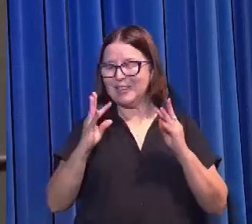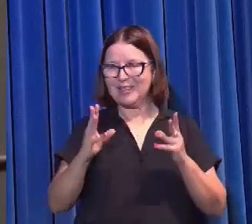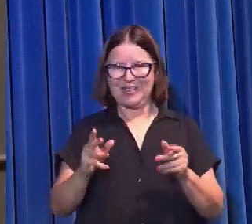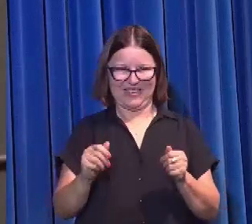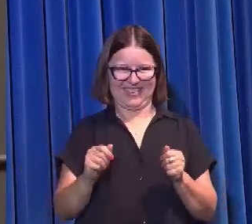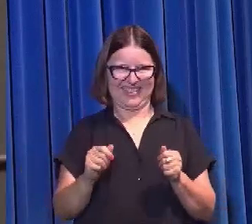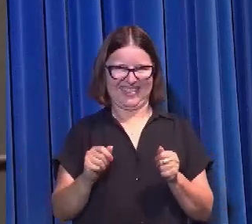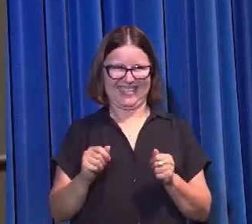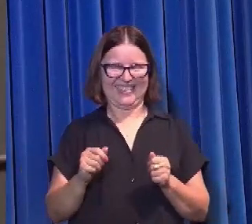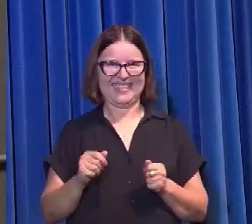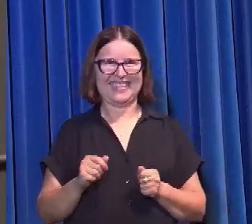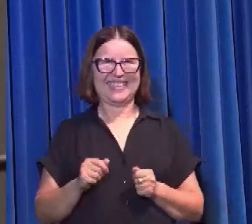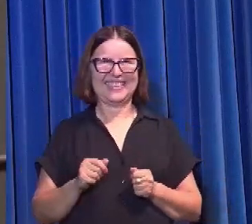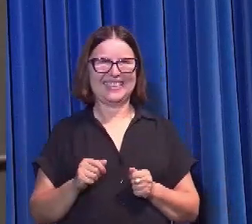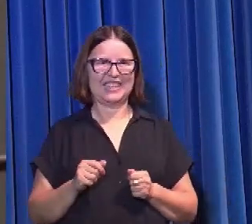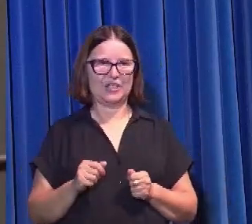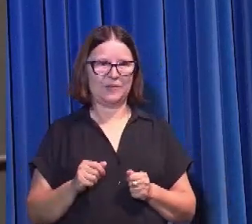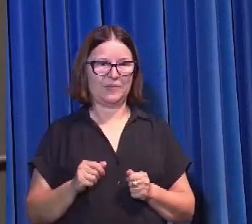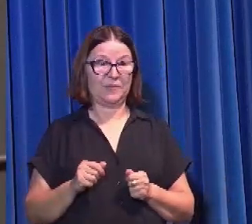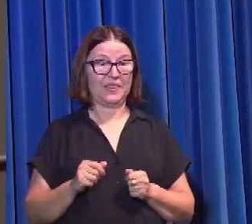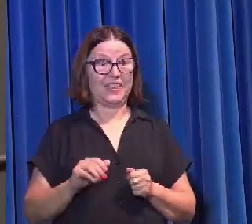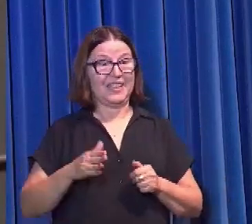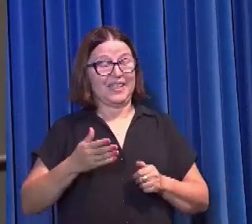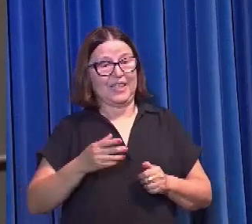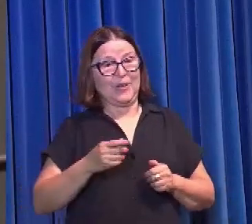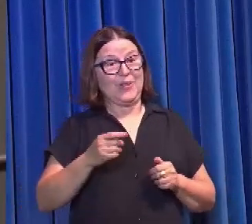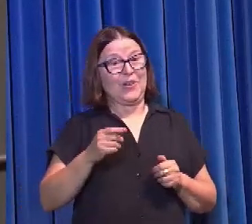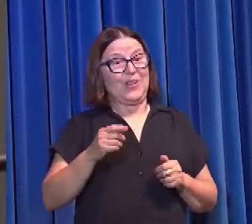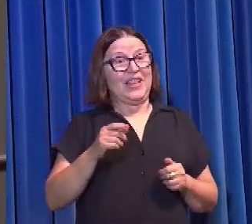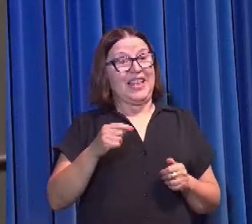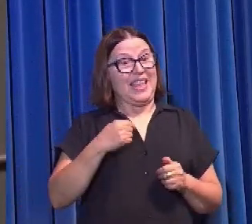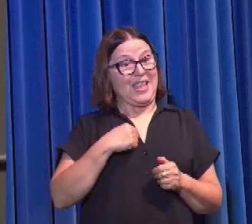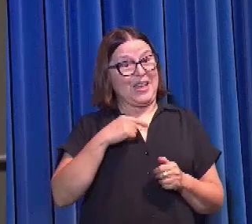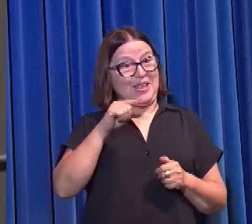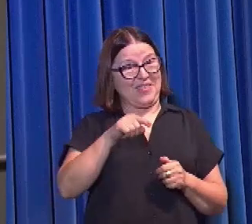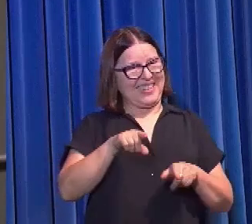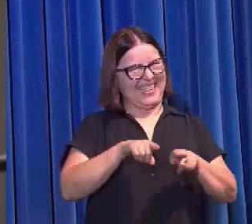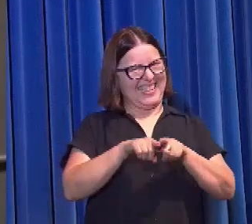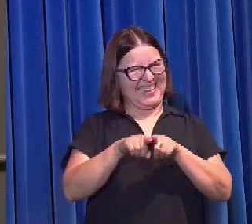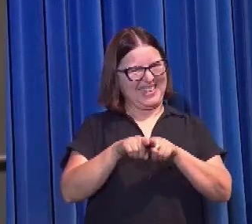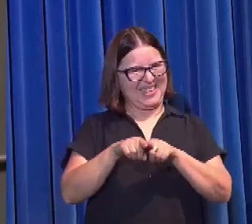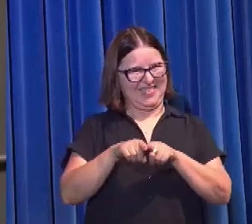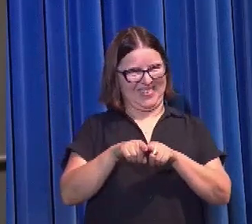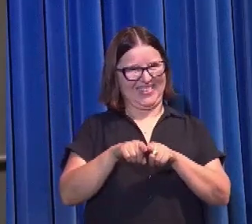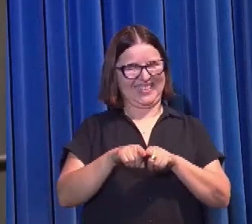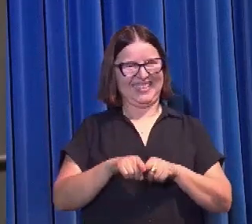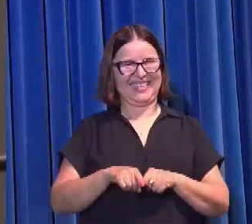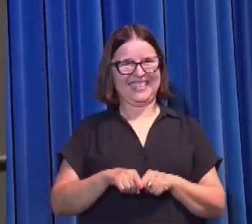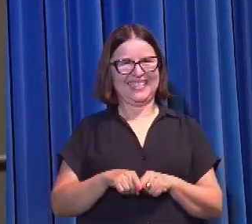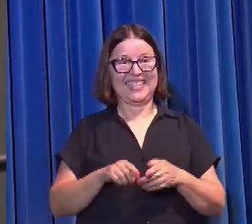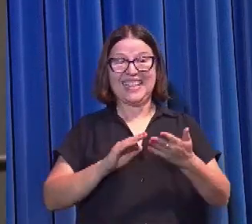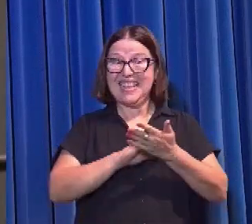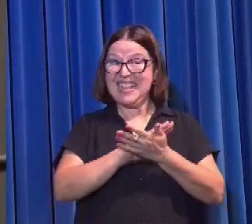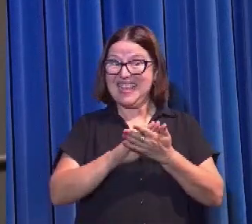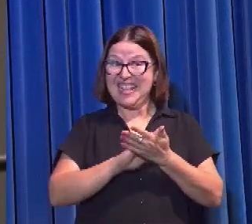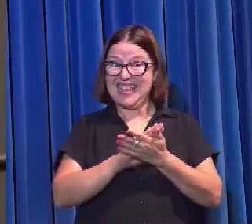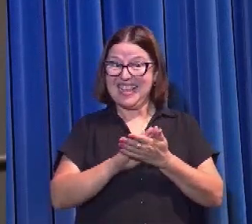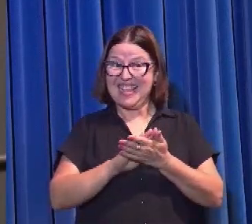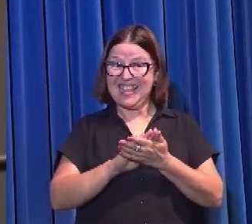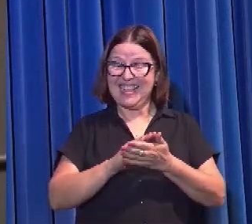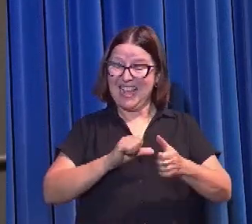isso implica dizer que eu e você somos irmãos. E nada vai mudar essa